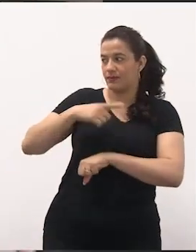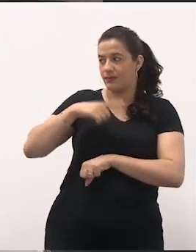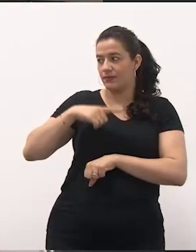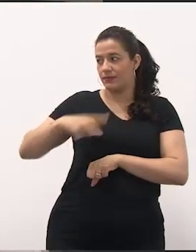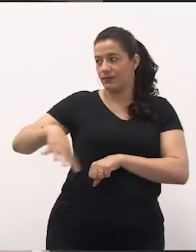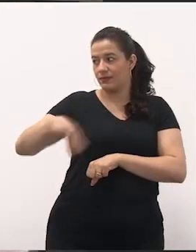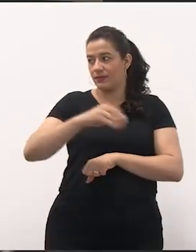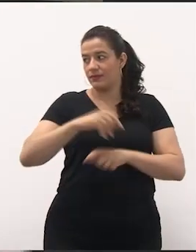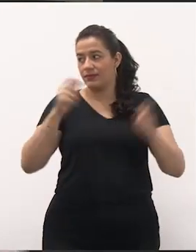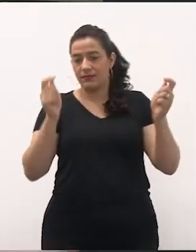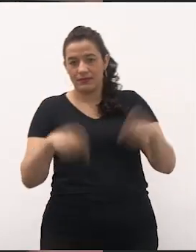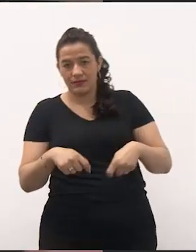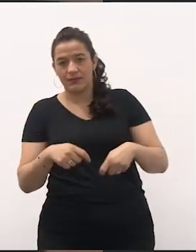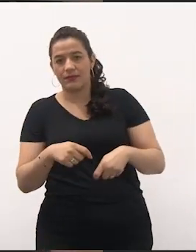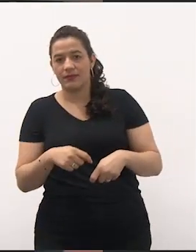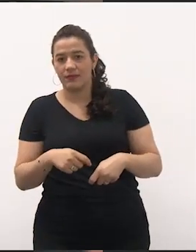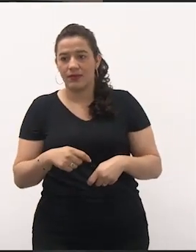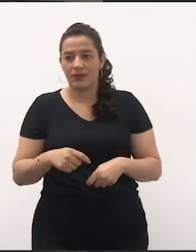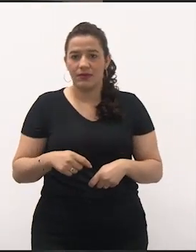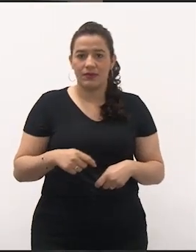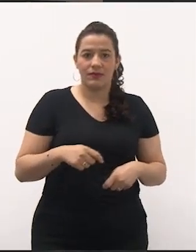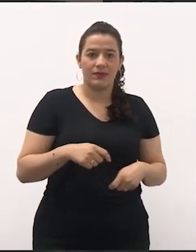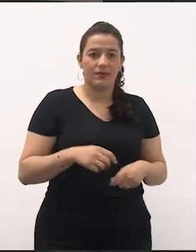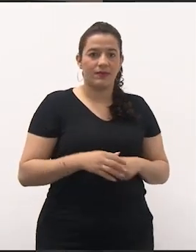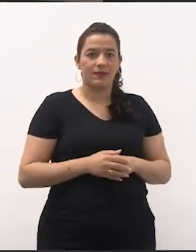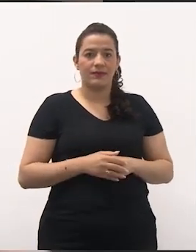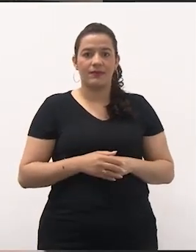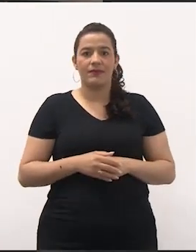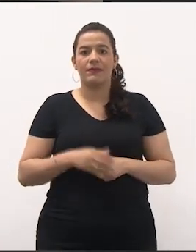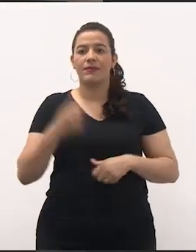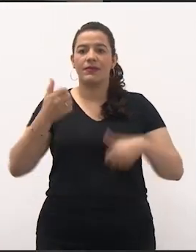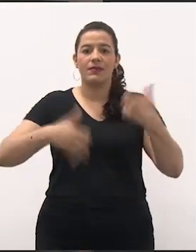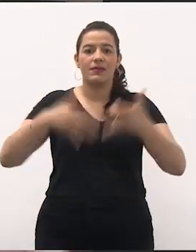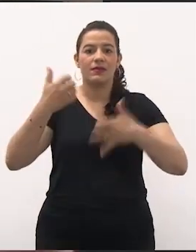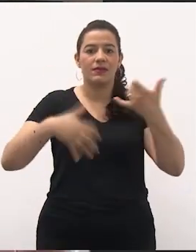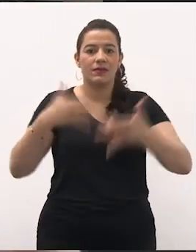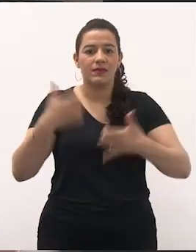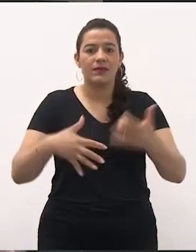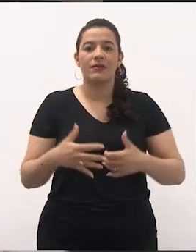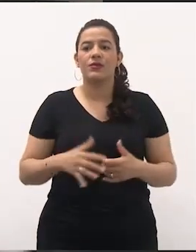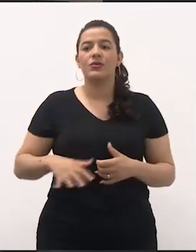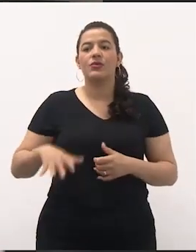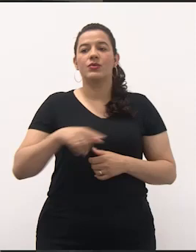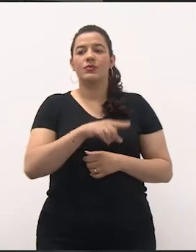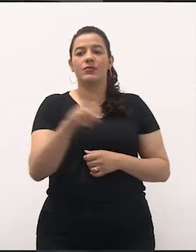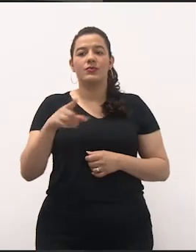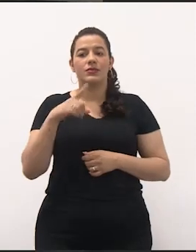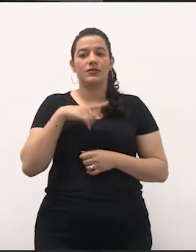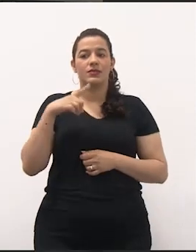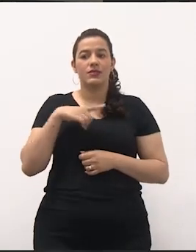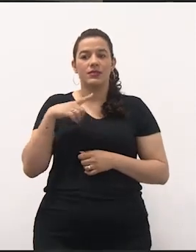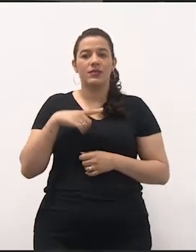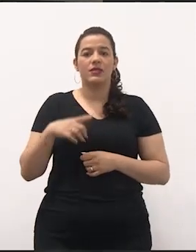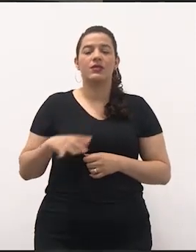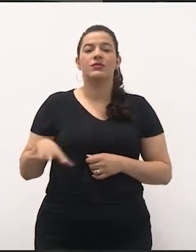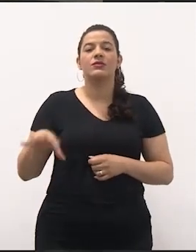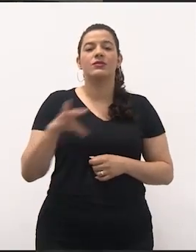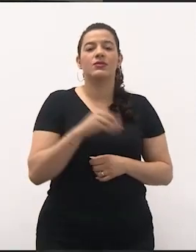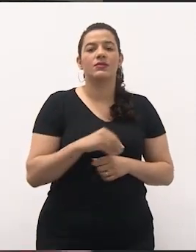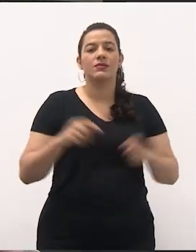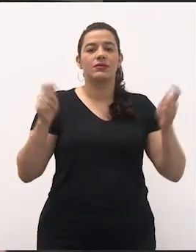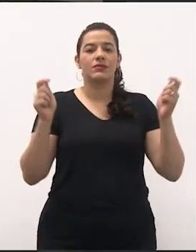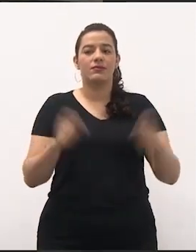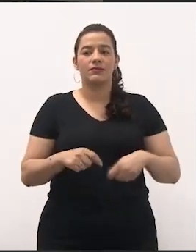perdeu, todo mundo perdeu alguém especial, todo mundo. Seja perder porque a pessoa infelizmente